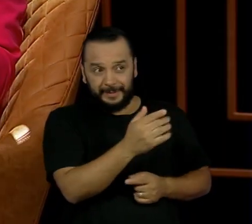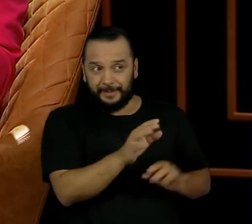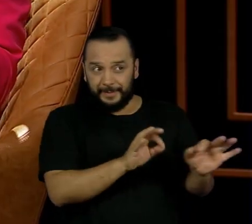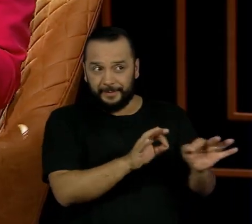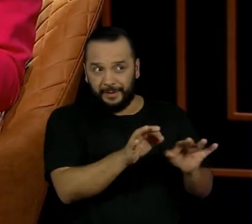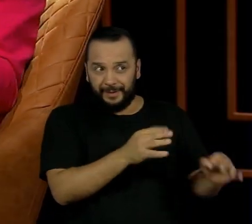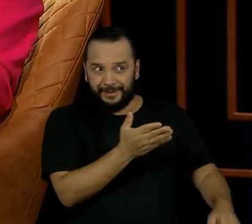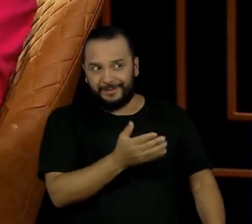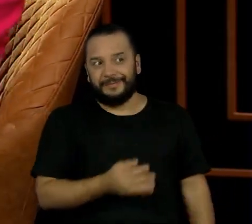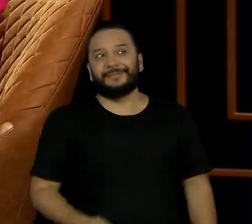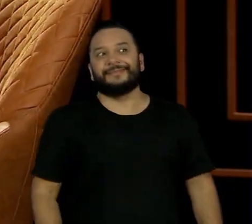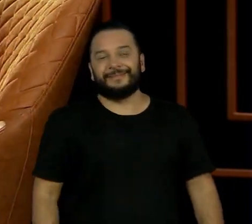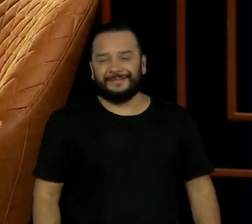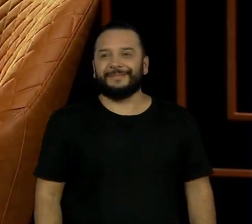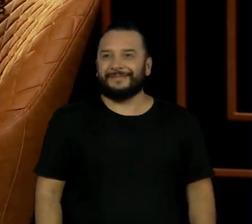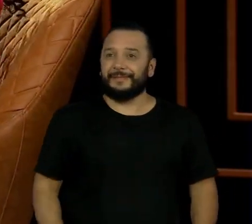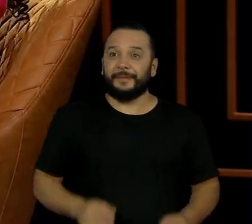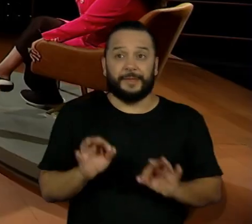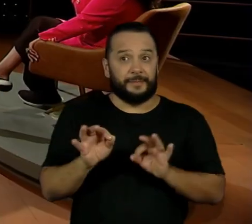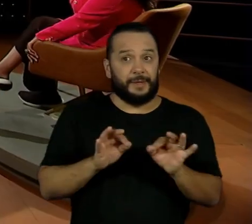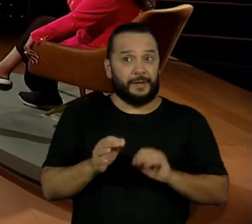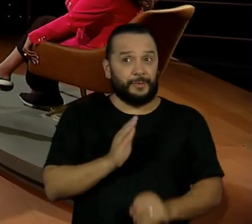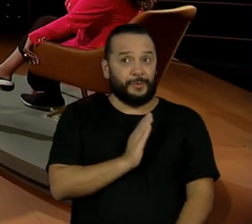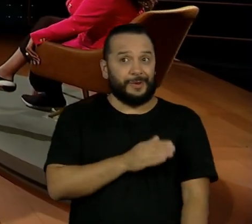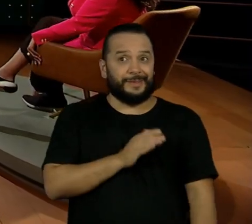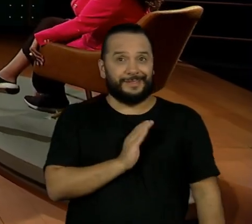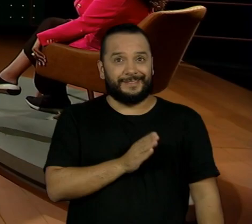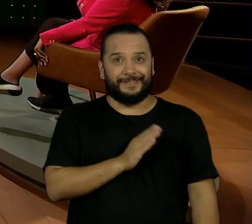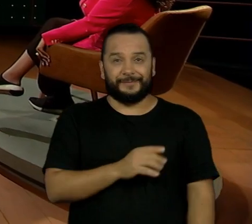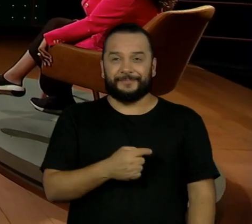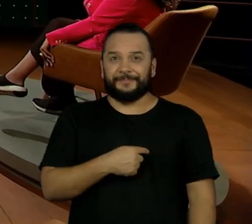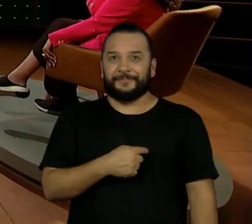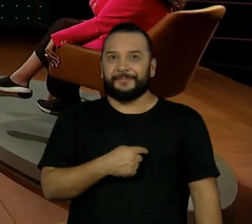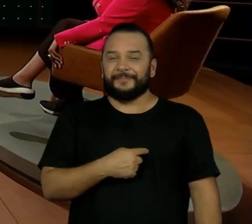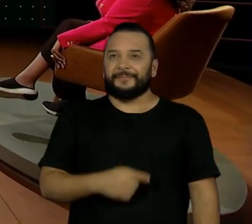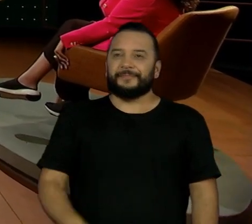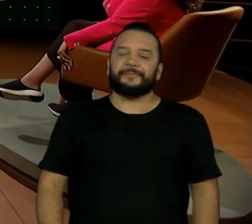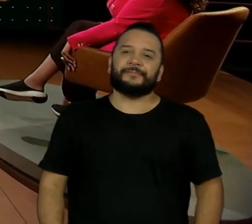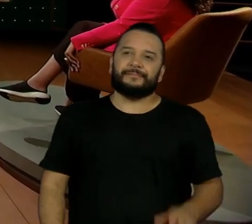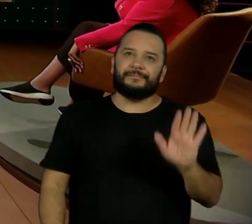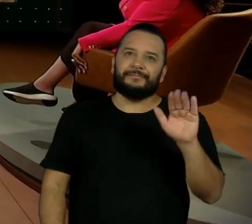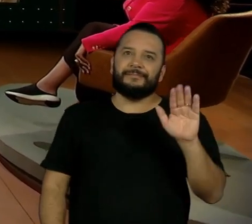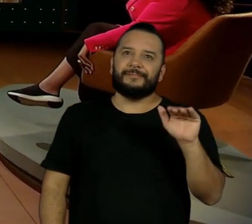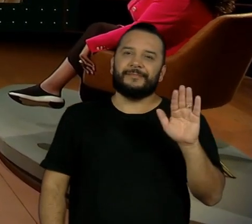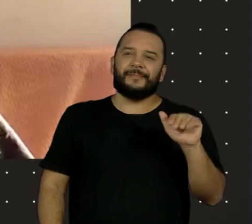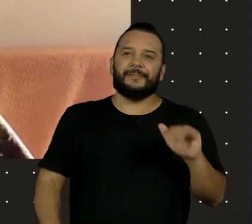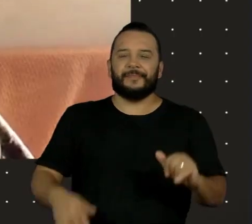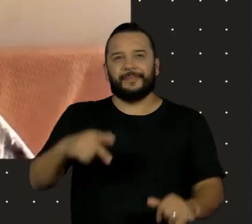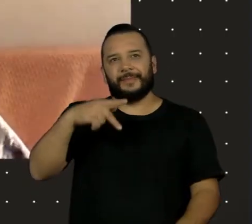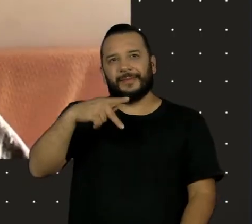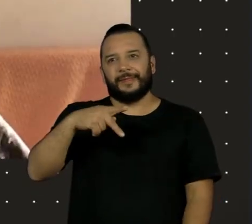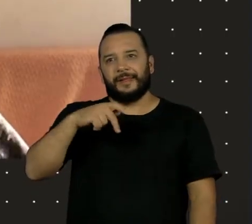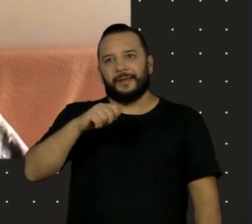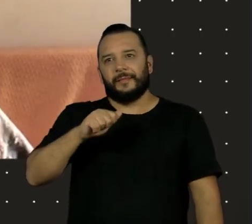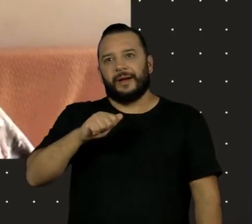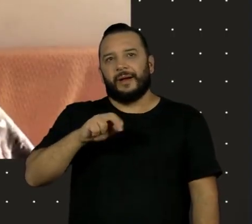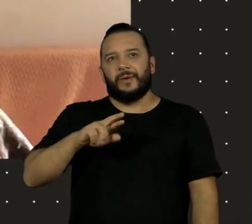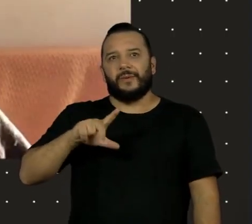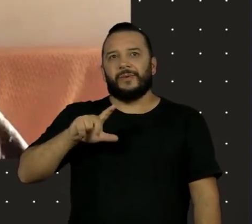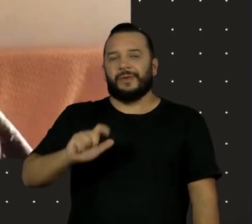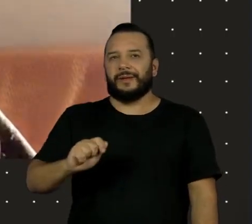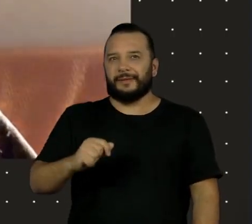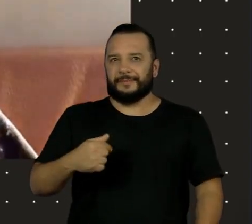depoimento. Prepare o seu coração. Oi, Paula. Prazer estar